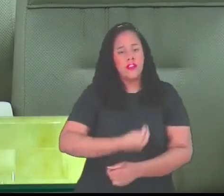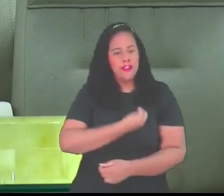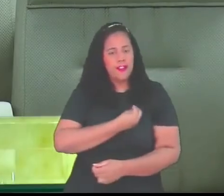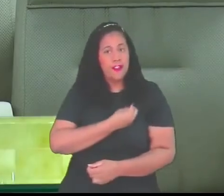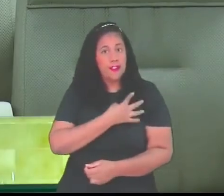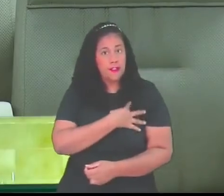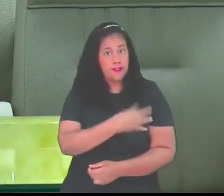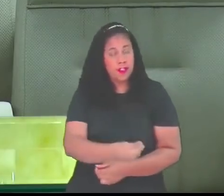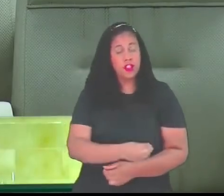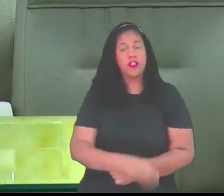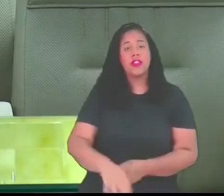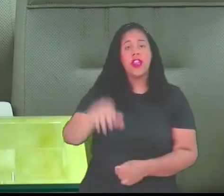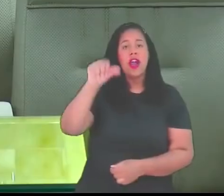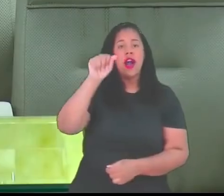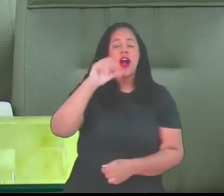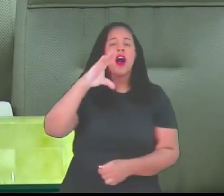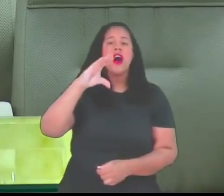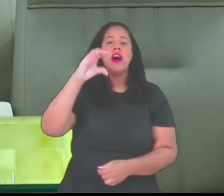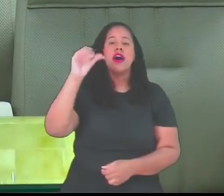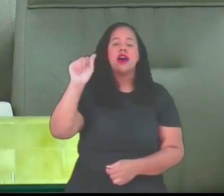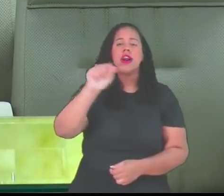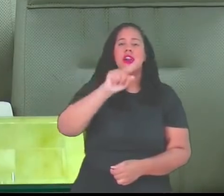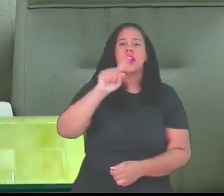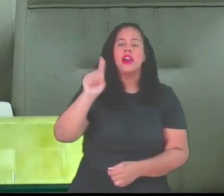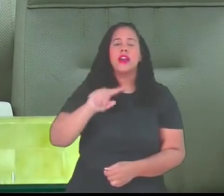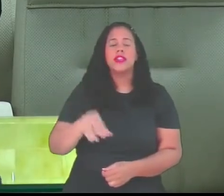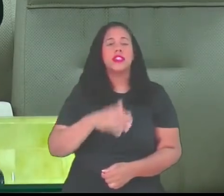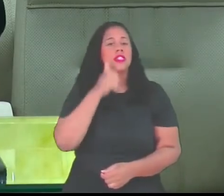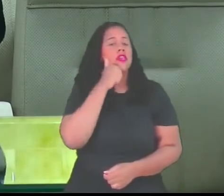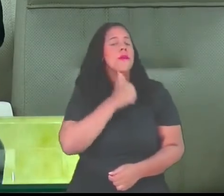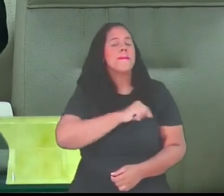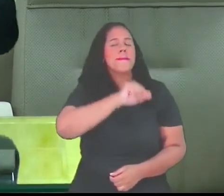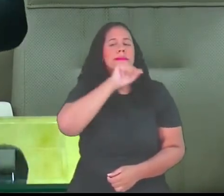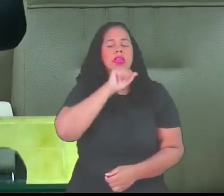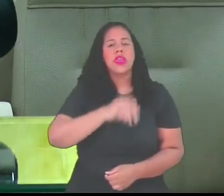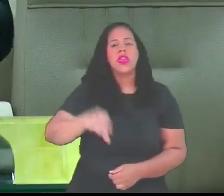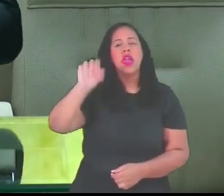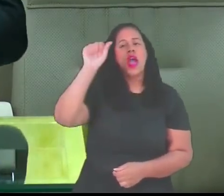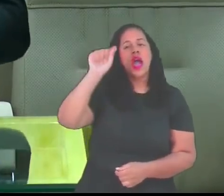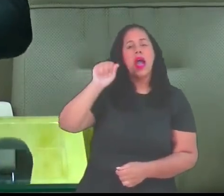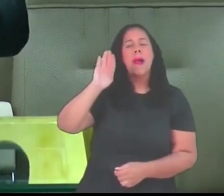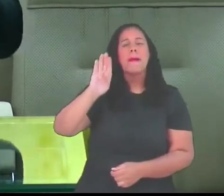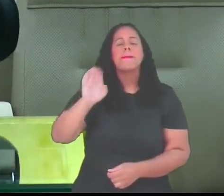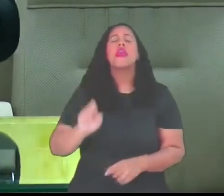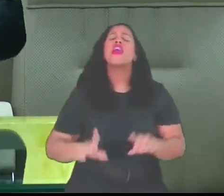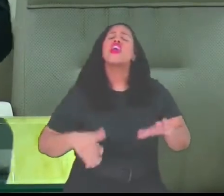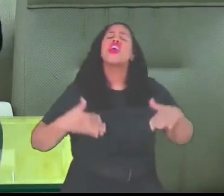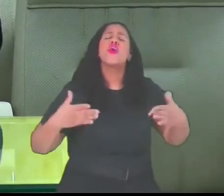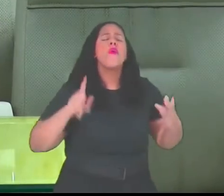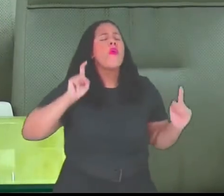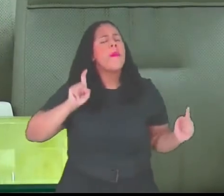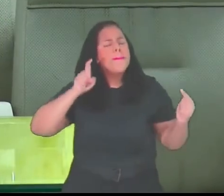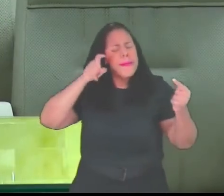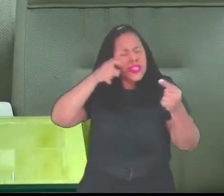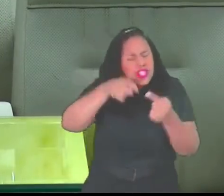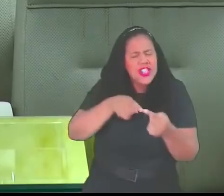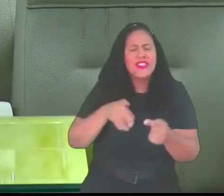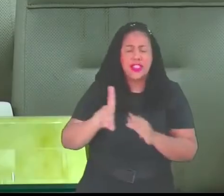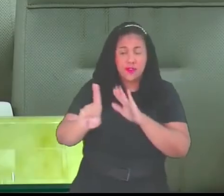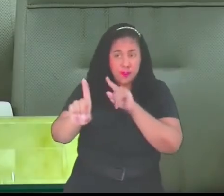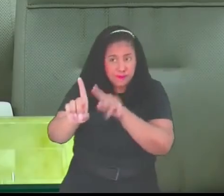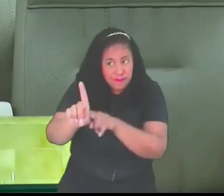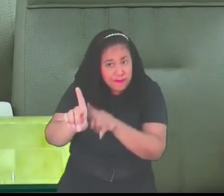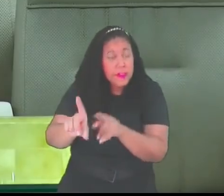se chama Abi. E qual é a pretensão primordial de Ezequias?